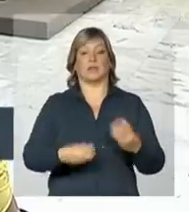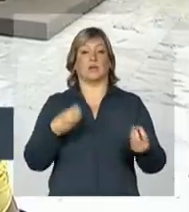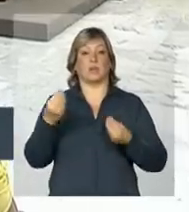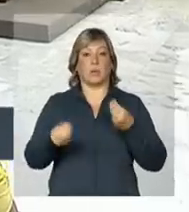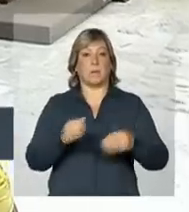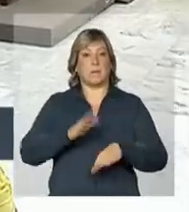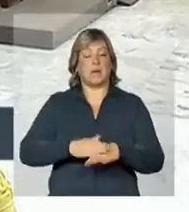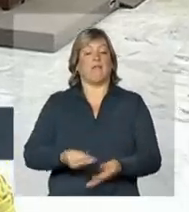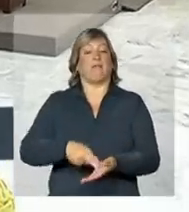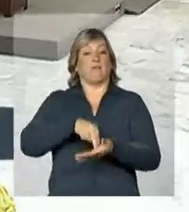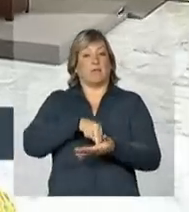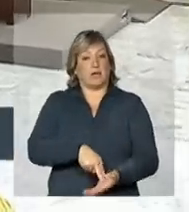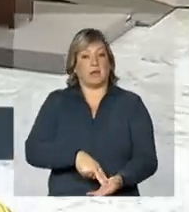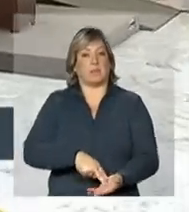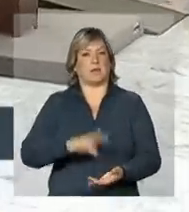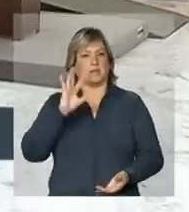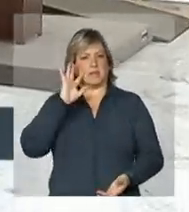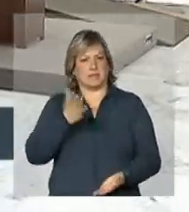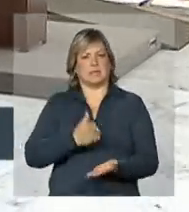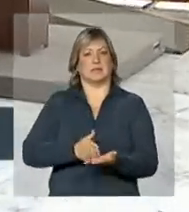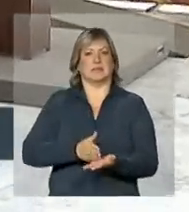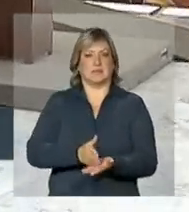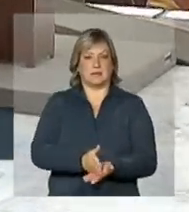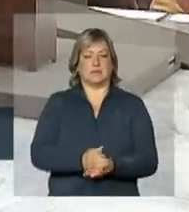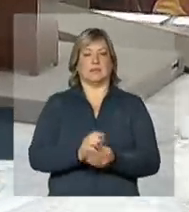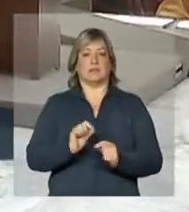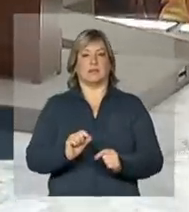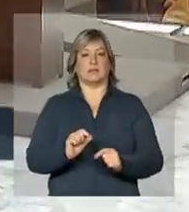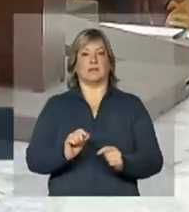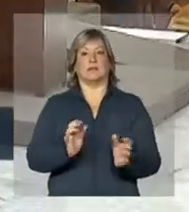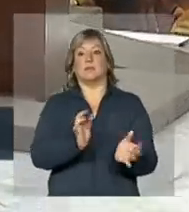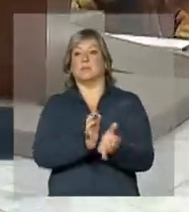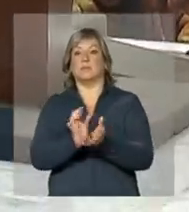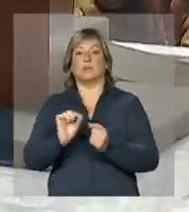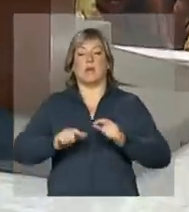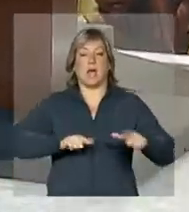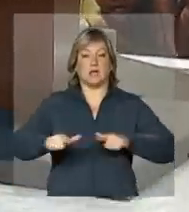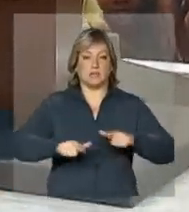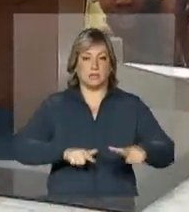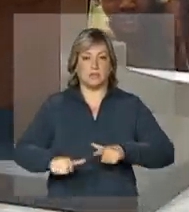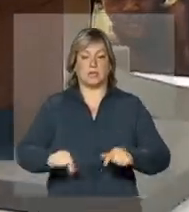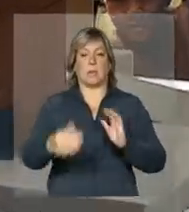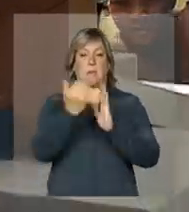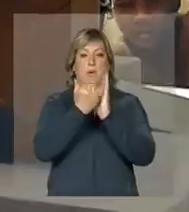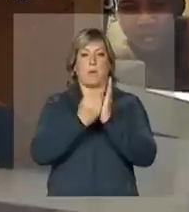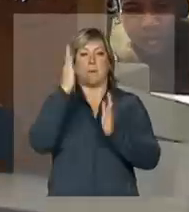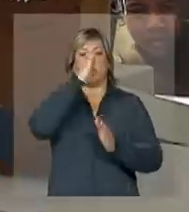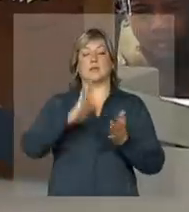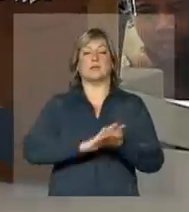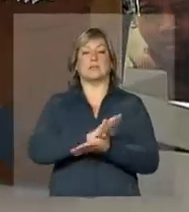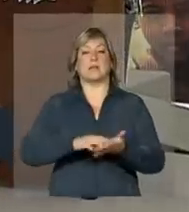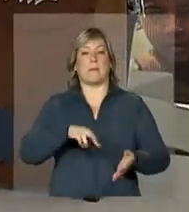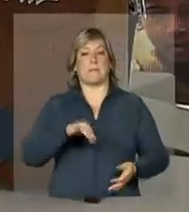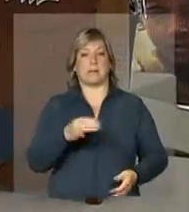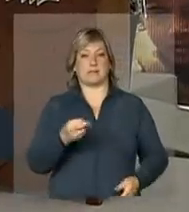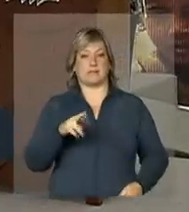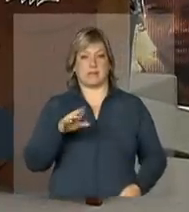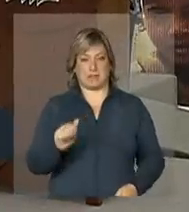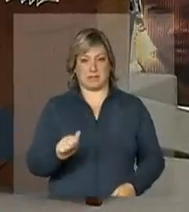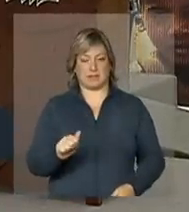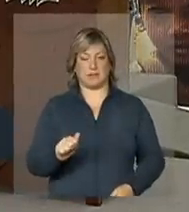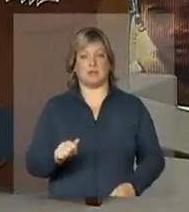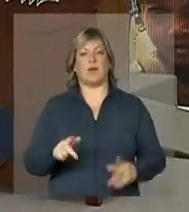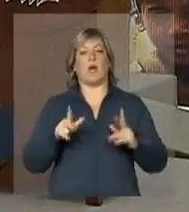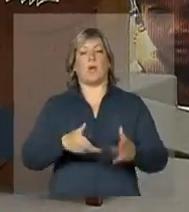mais firme e decisiva das ações do programa Brasil sem miséria e como